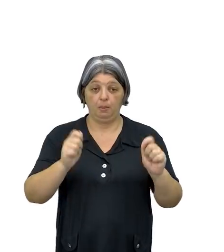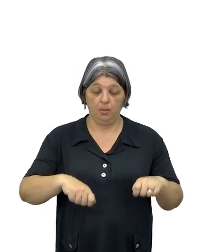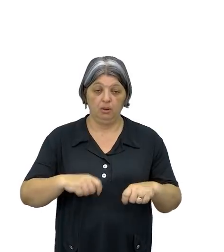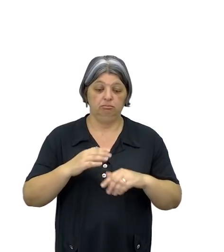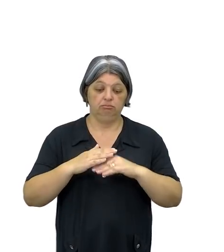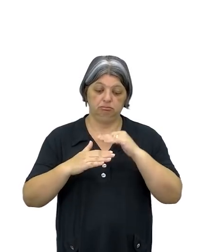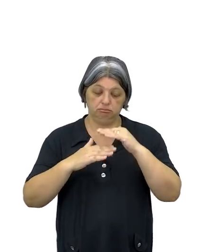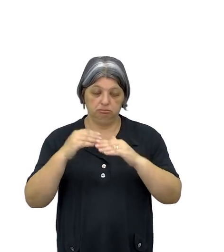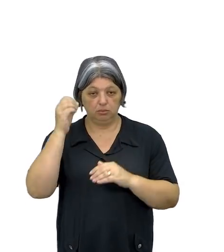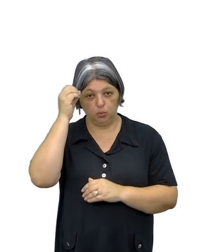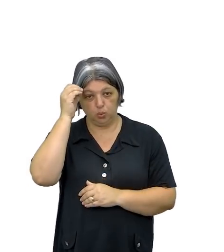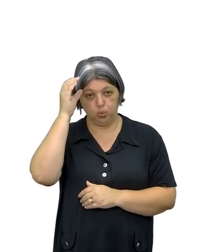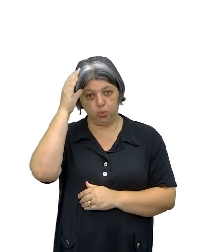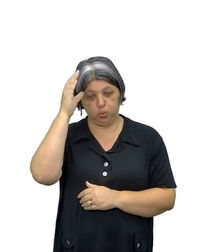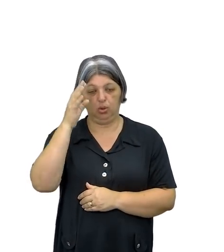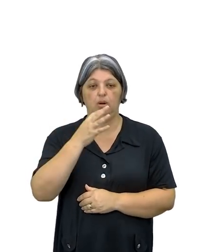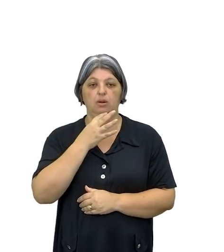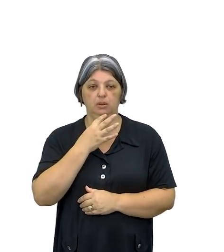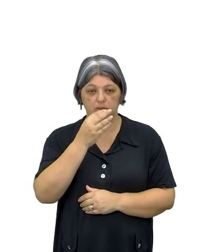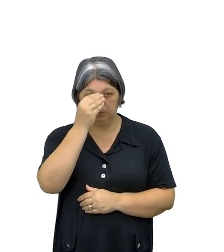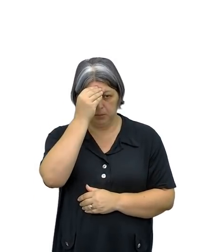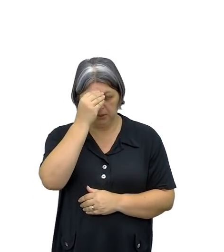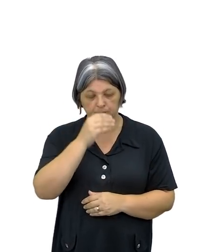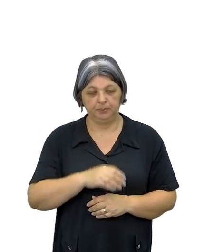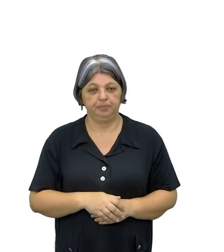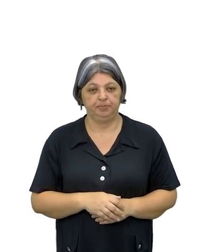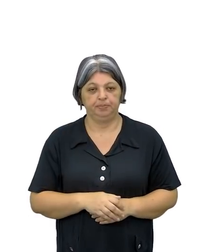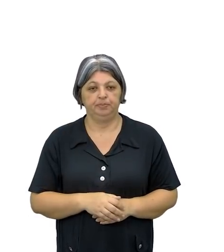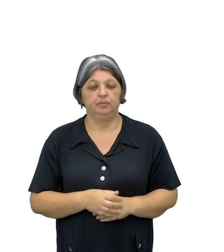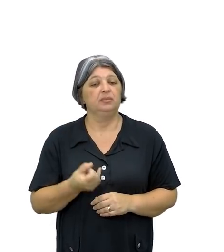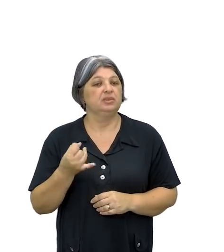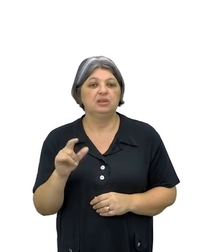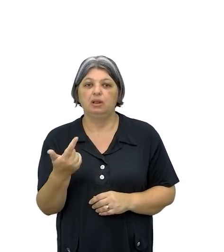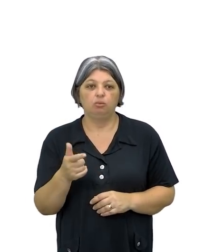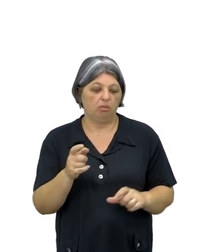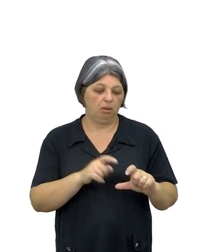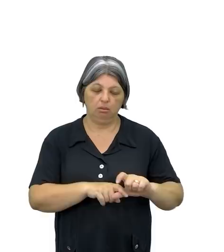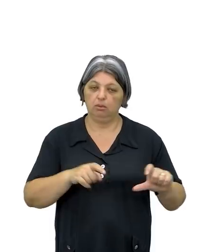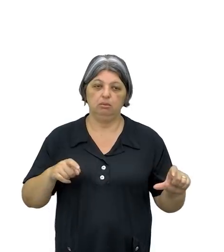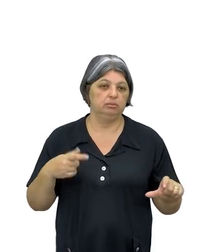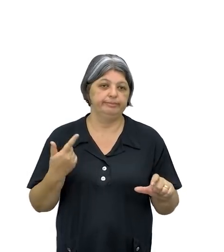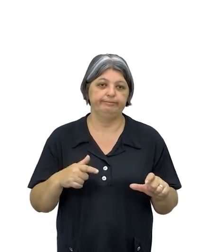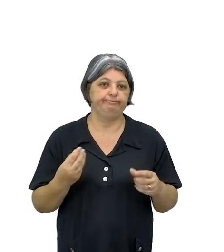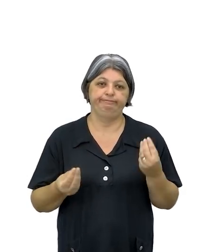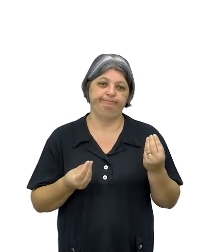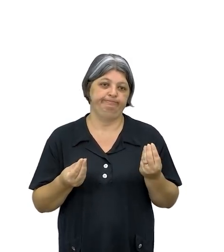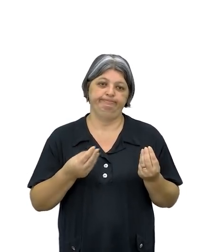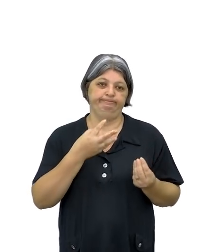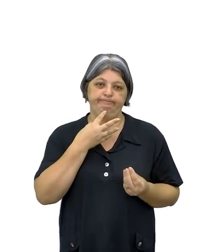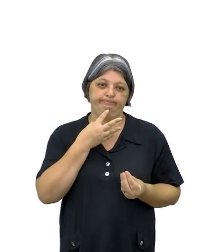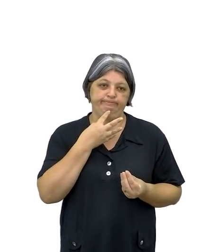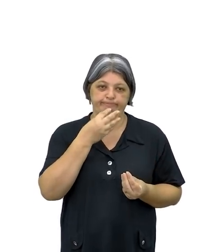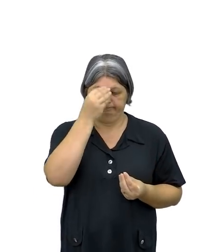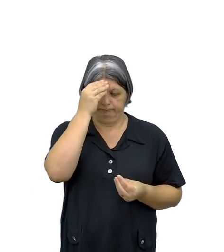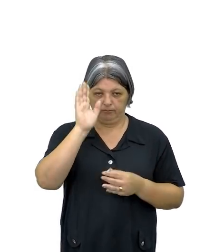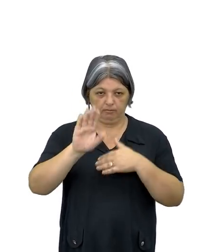o conhecimento, né? Se eu não dou autonomia, não existe a construção desse conhecimento. Então, a